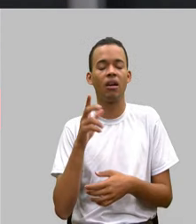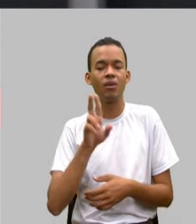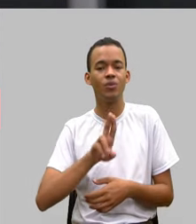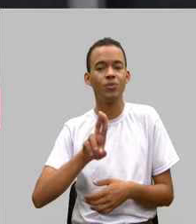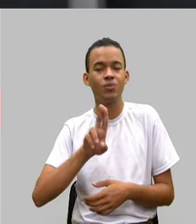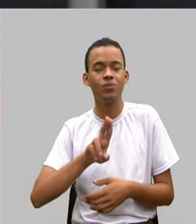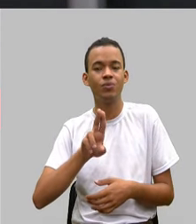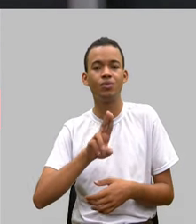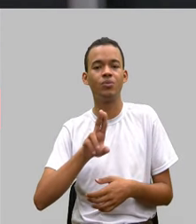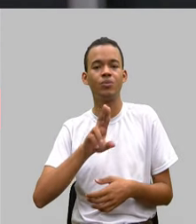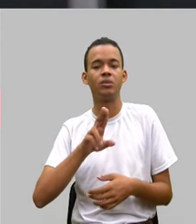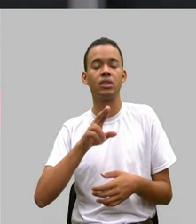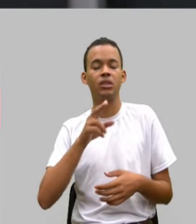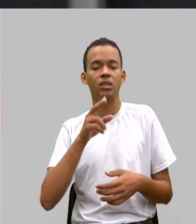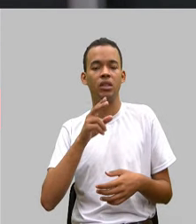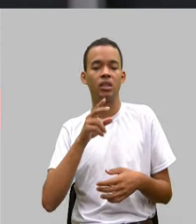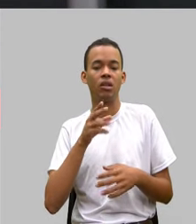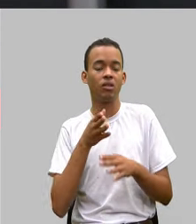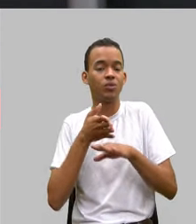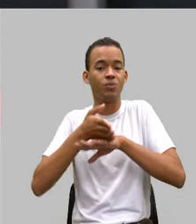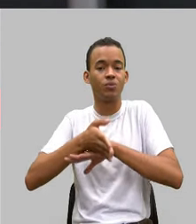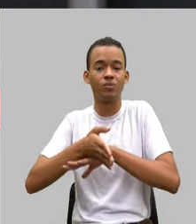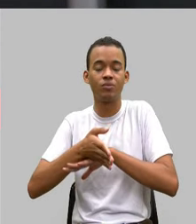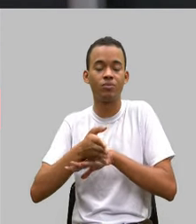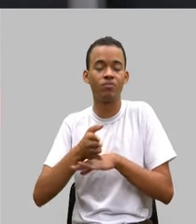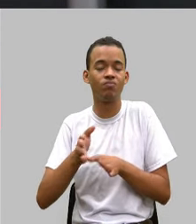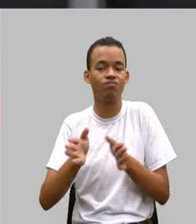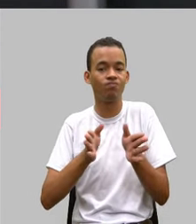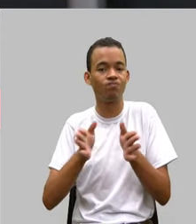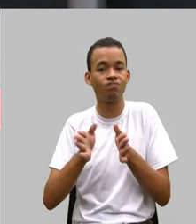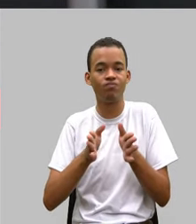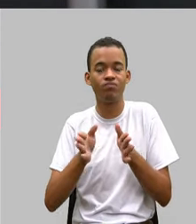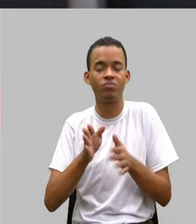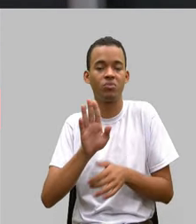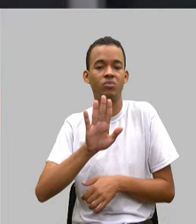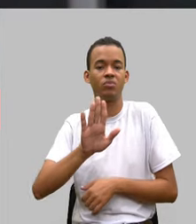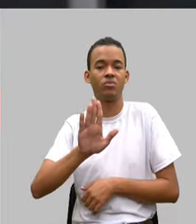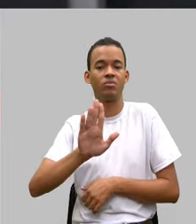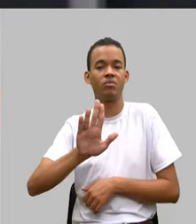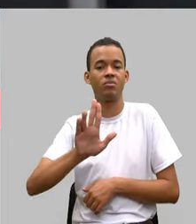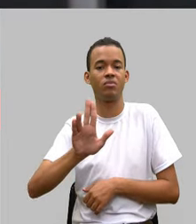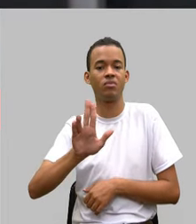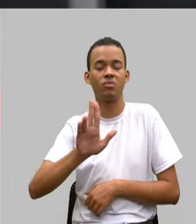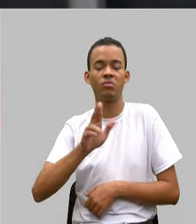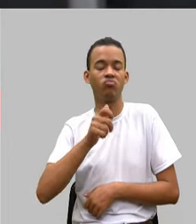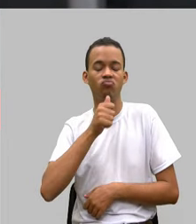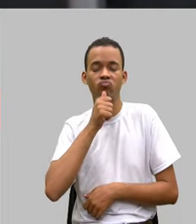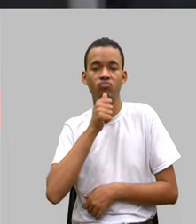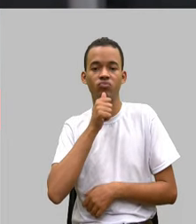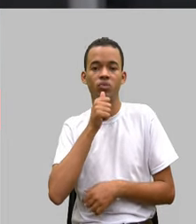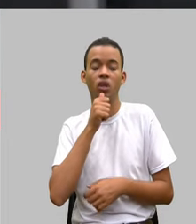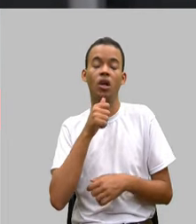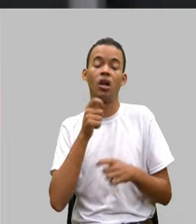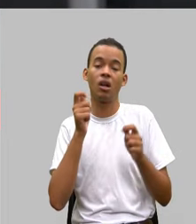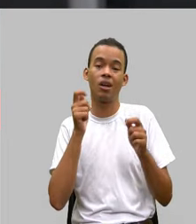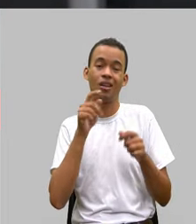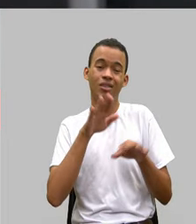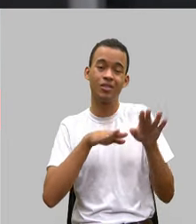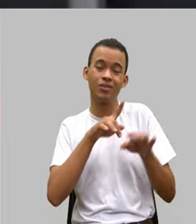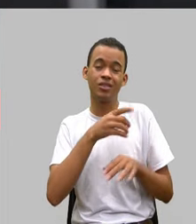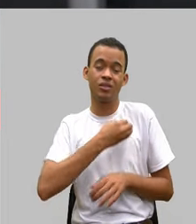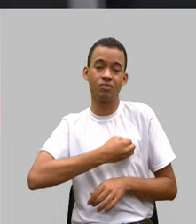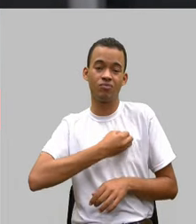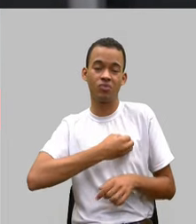eh para ter acesso a cannabis mesmo né que isso possa custar uma melhor qualidade de vida por